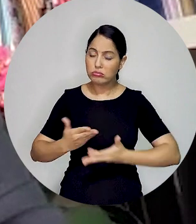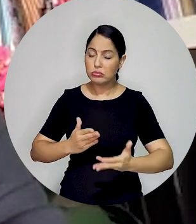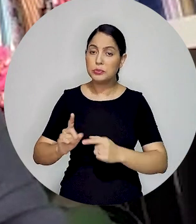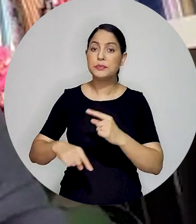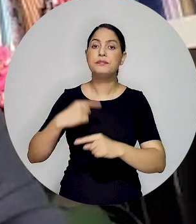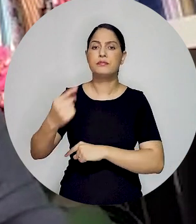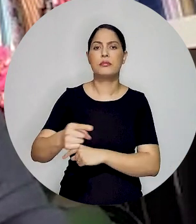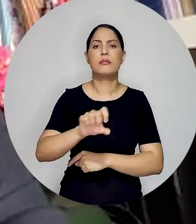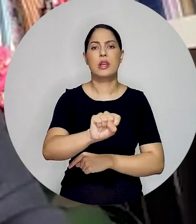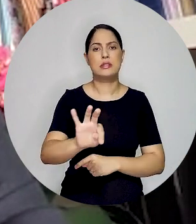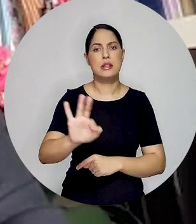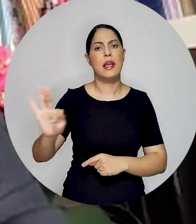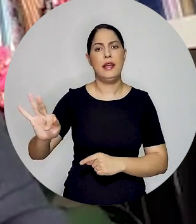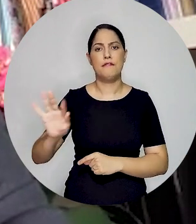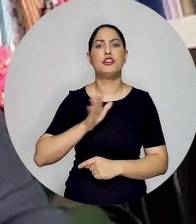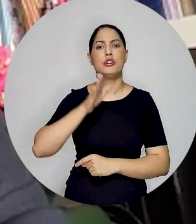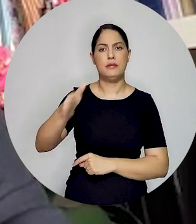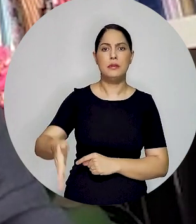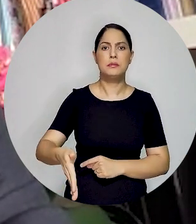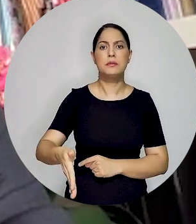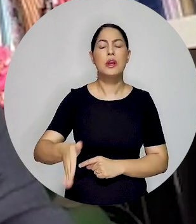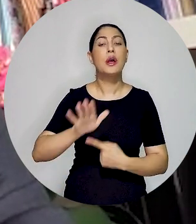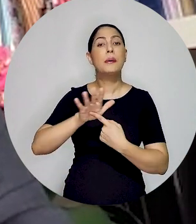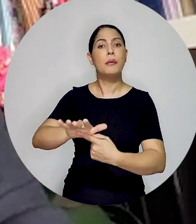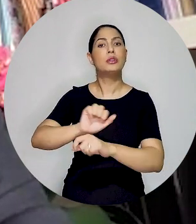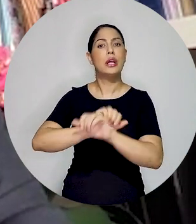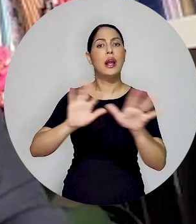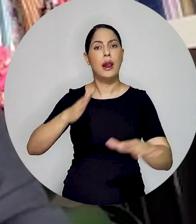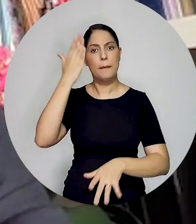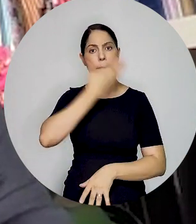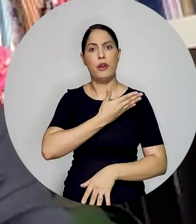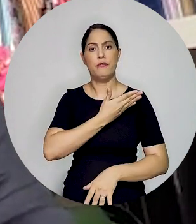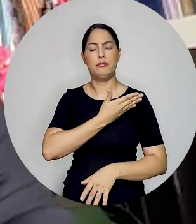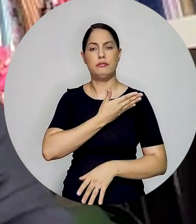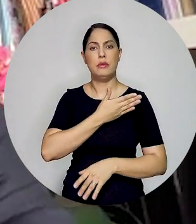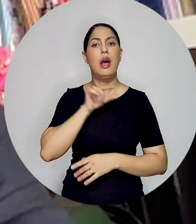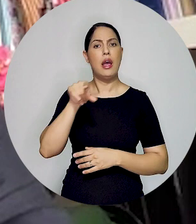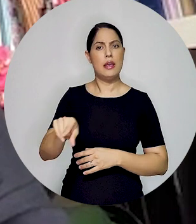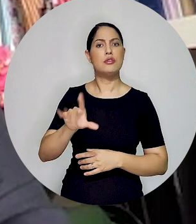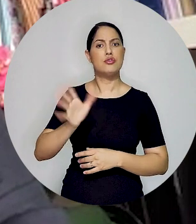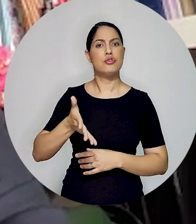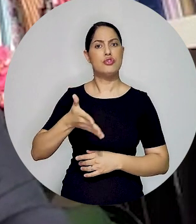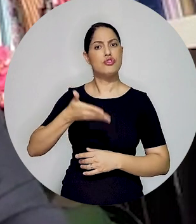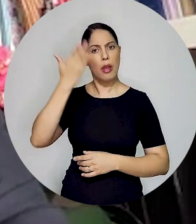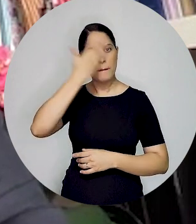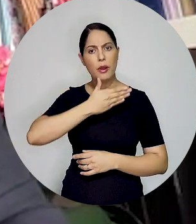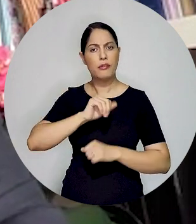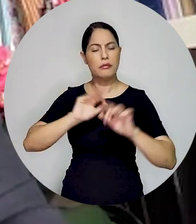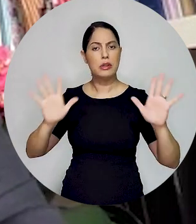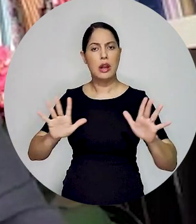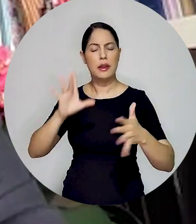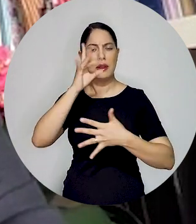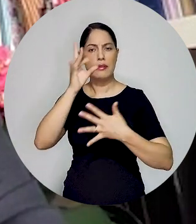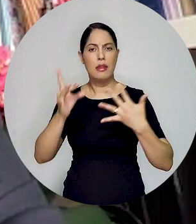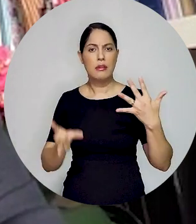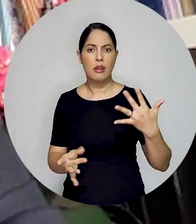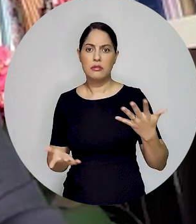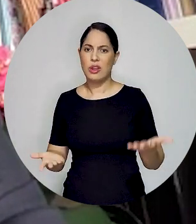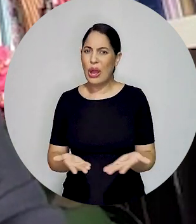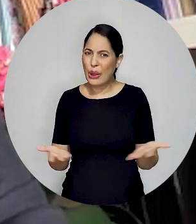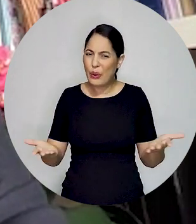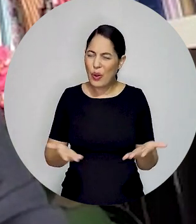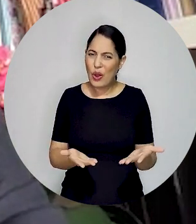avançar junto ao Supremo Tribunal Federal e demonstrar ao Supremo Tribunal Federal que já está mais do que ratificado esse